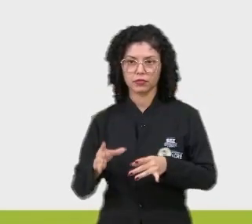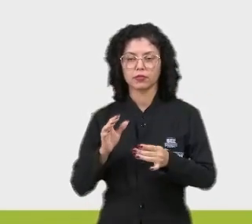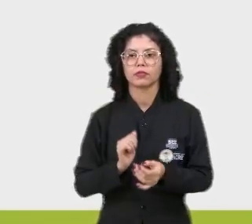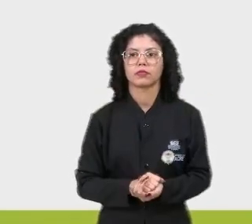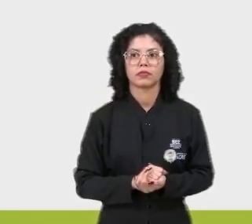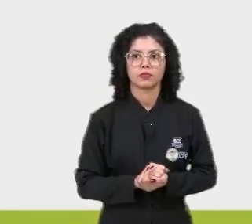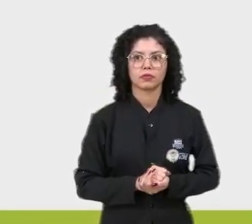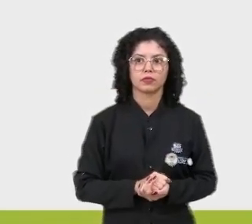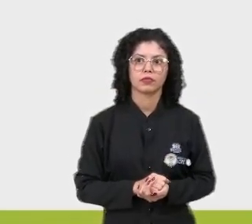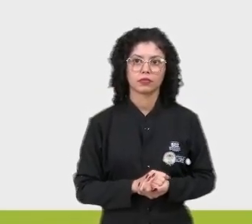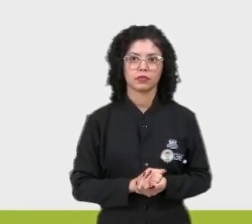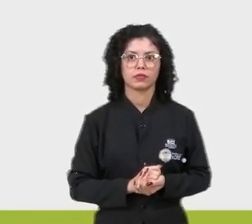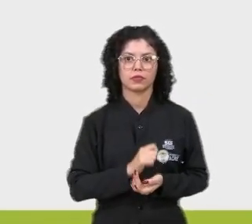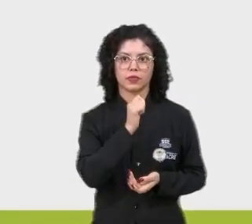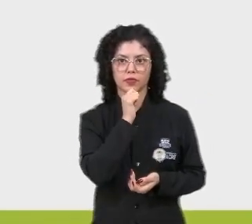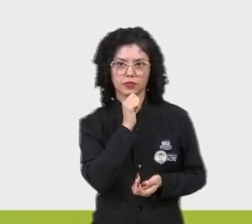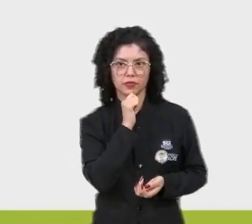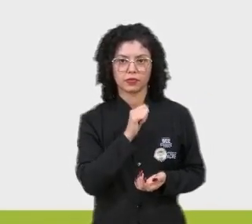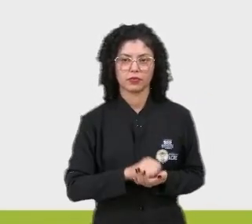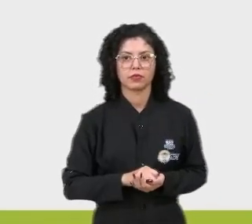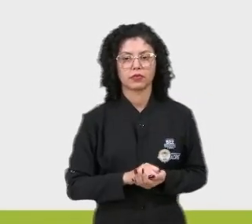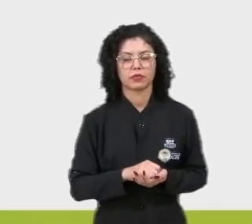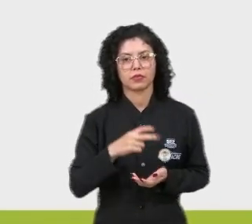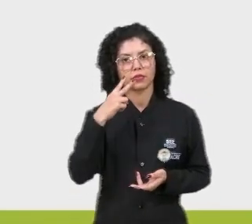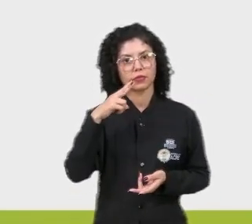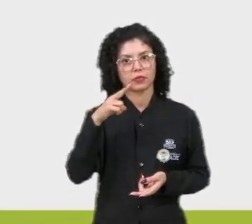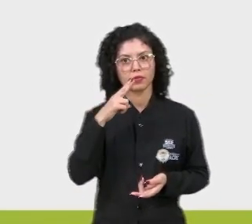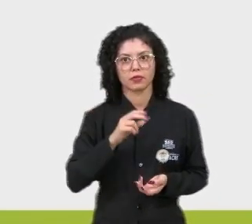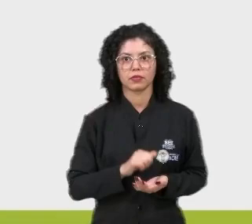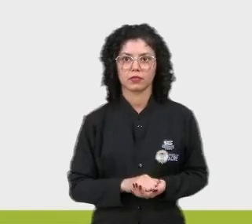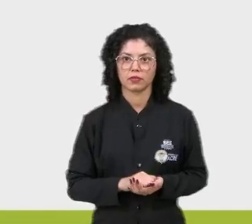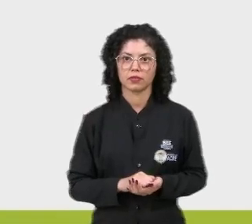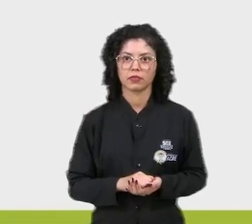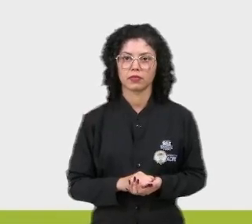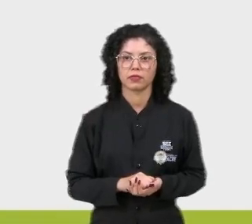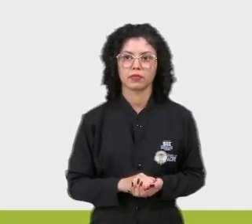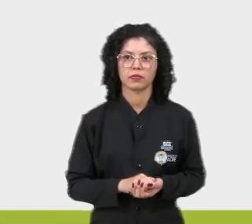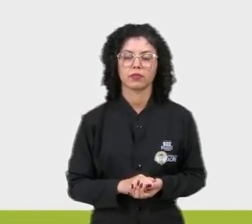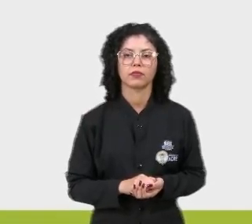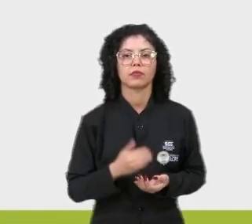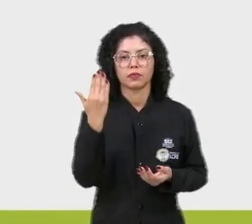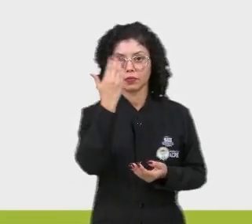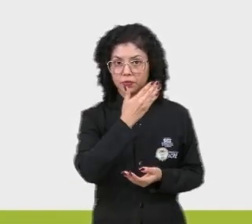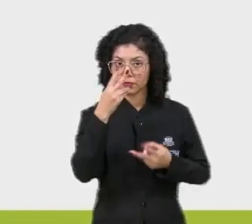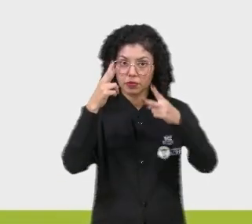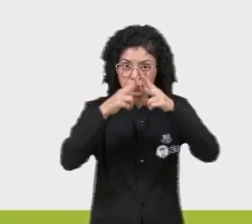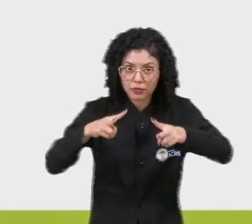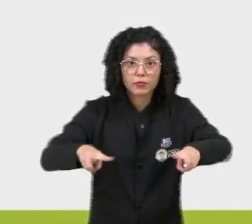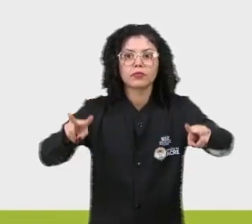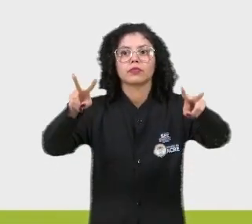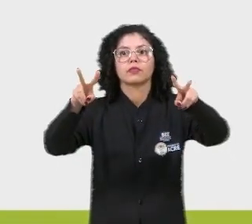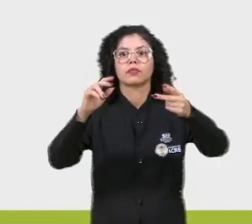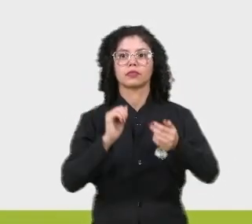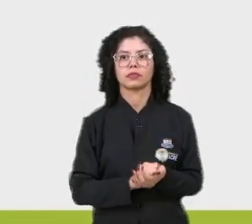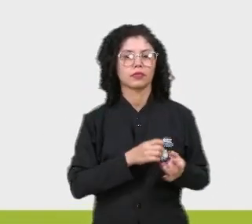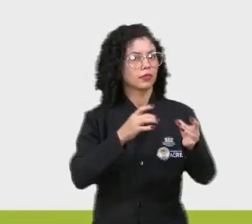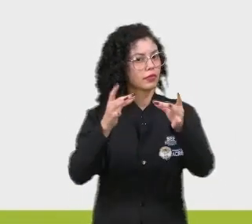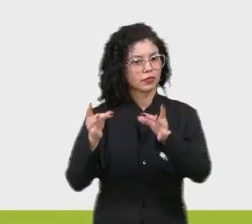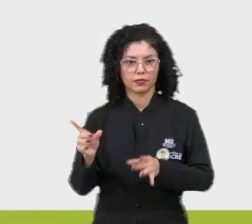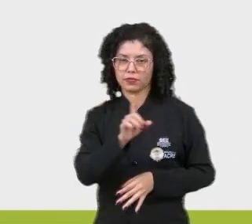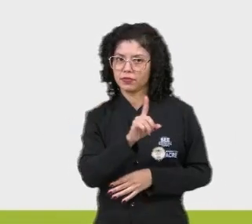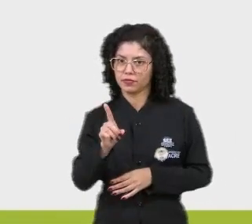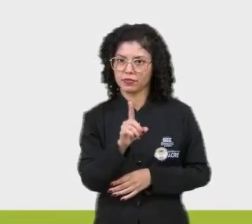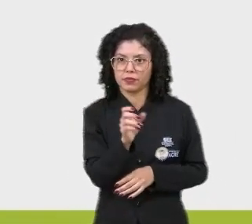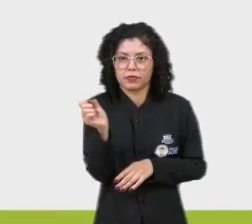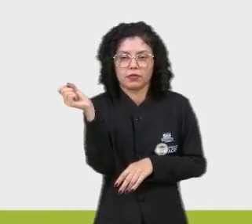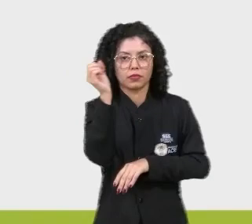vender ou de de venda aí de ver de enxergar ele está vendo não vendendo o